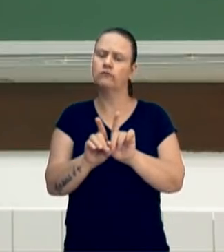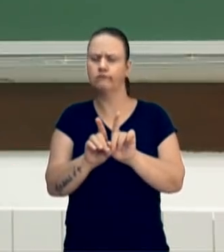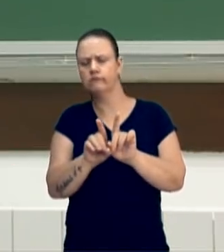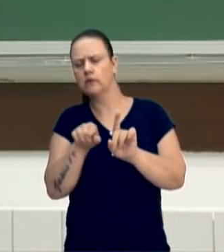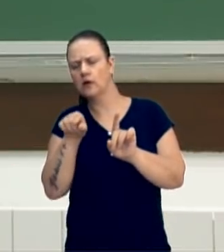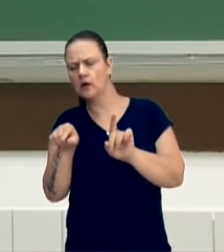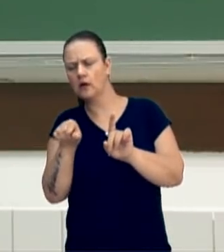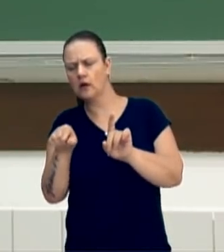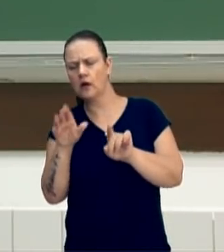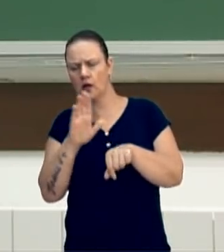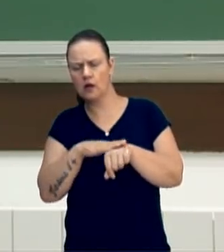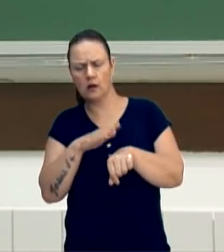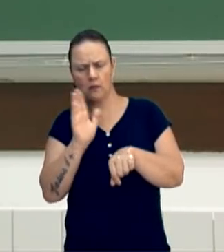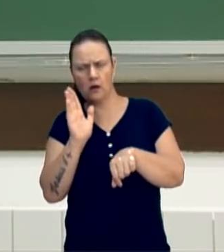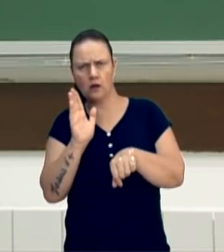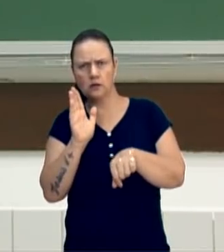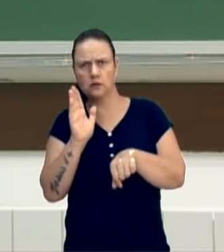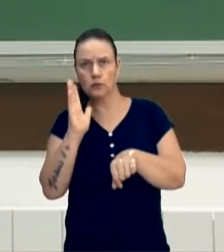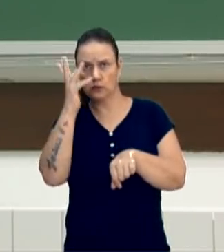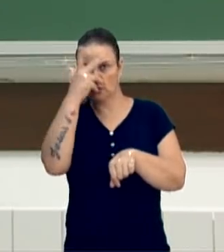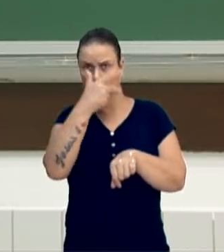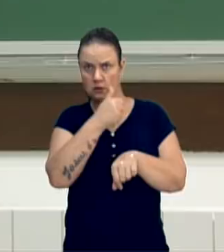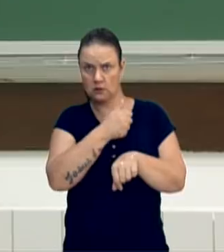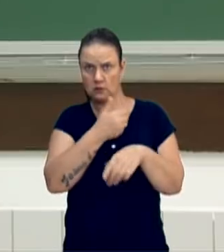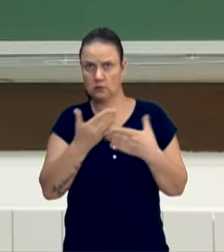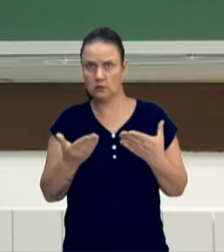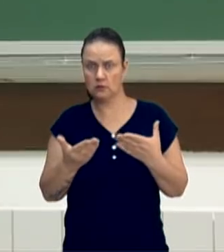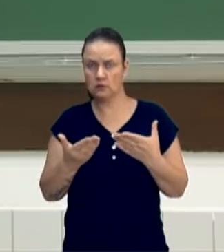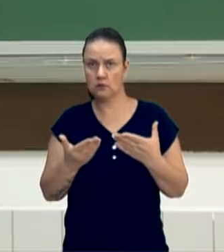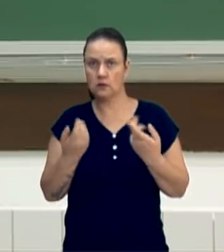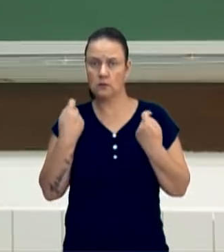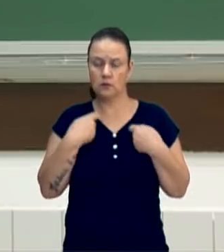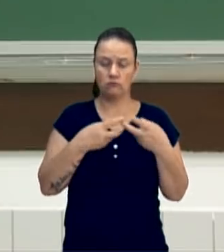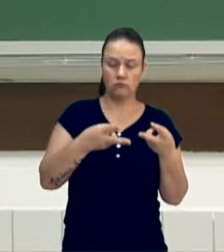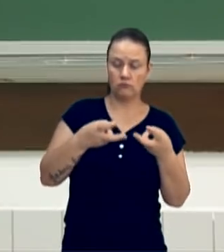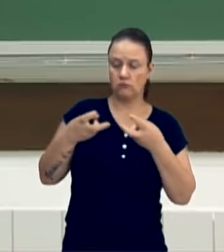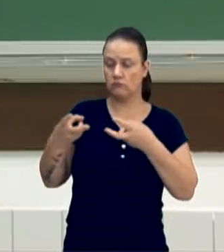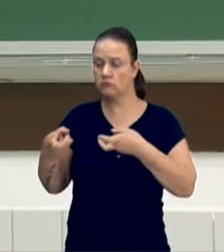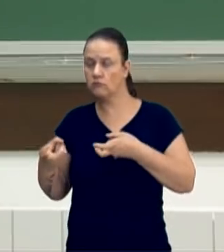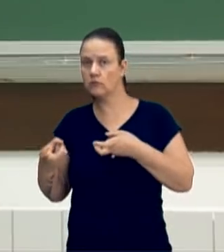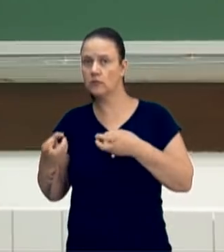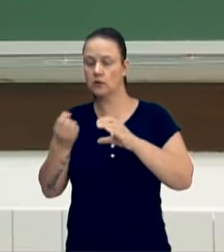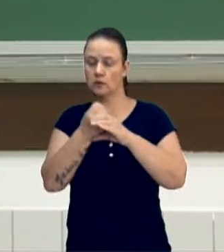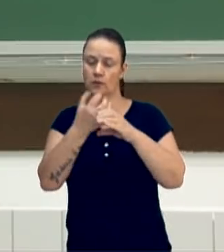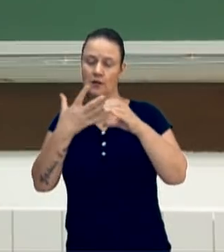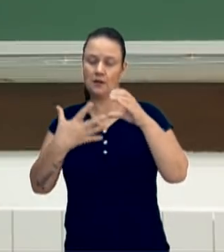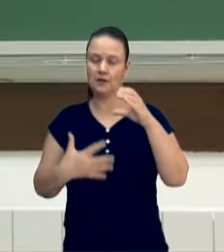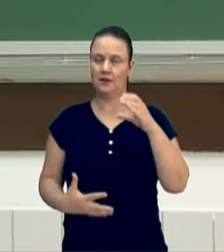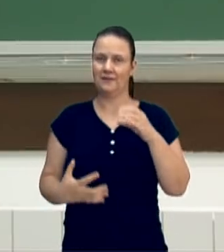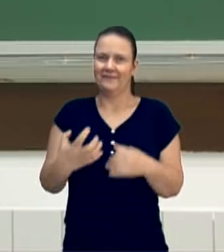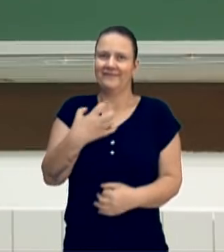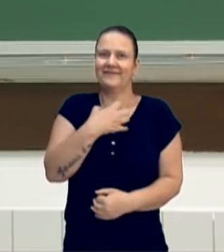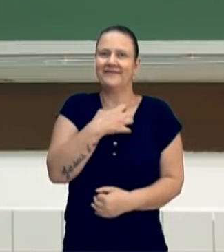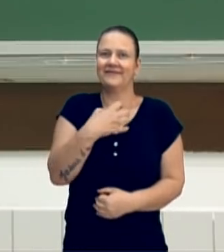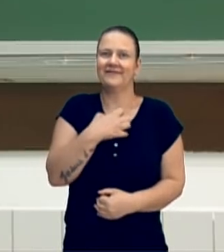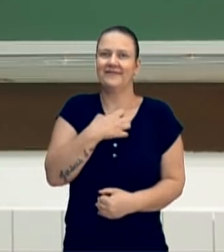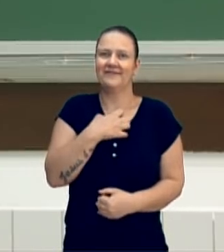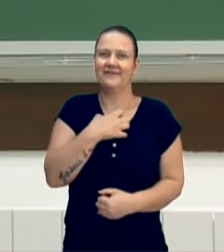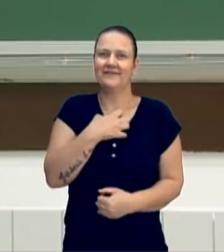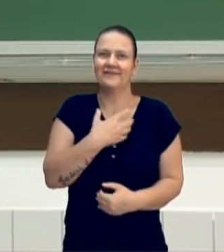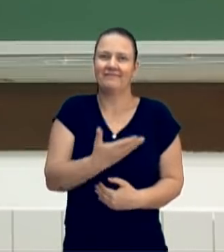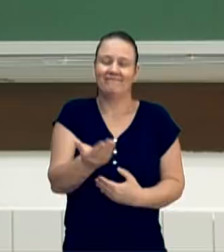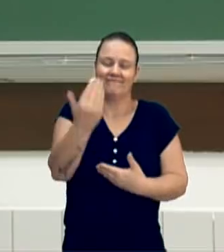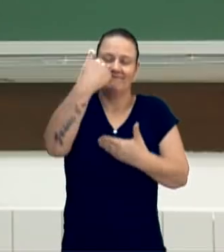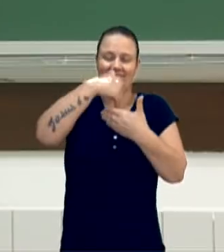ah, essa é mais bonita. Mas nós temos que olhar as pessoas pelas características que elas têm